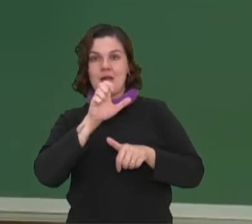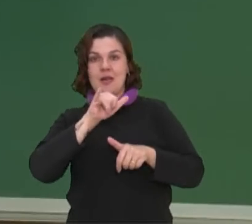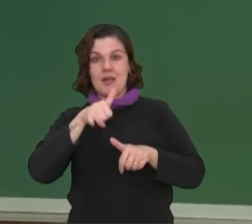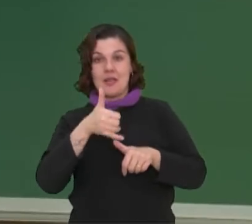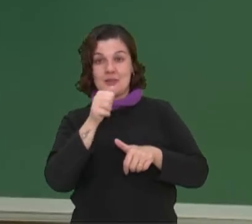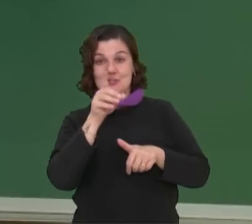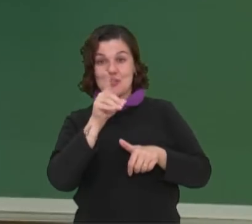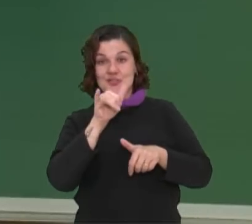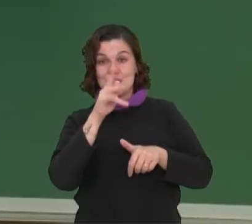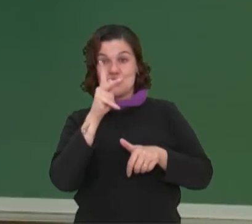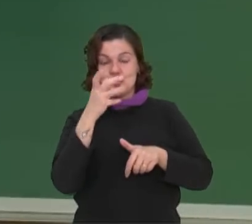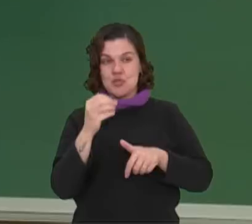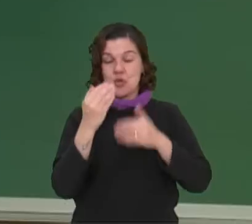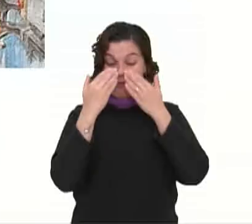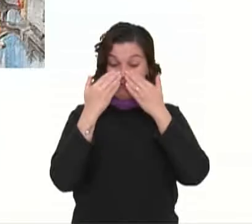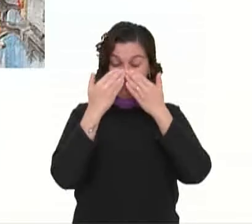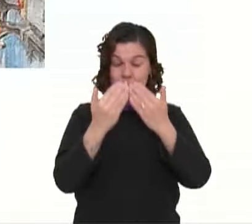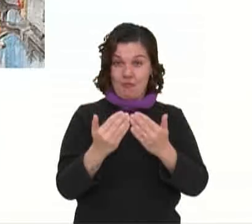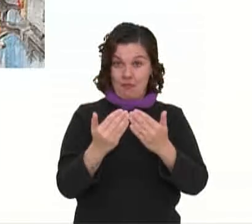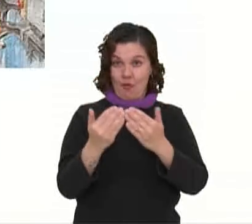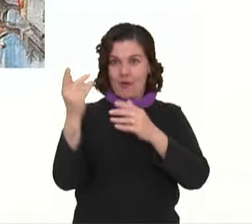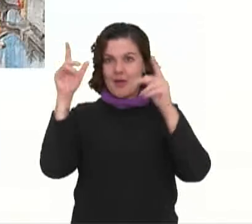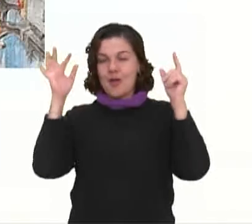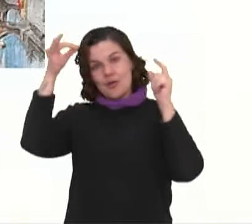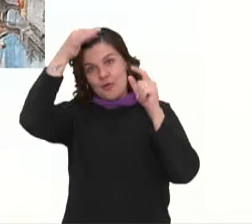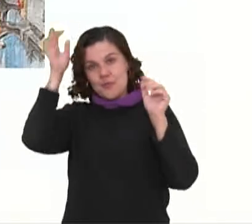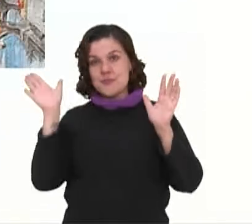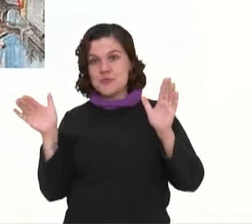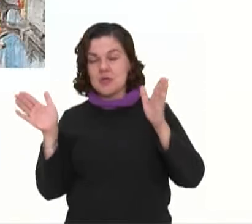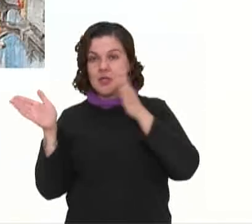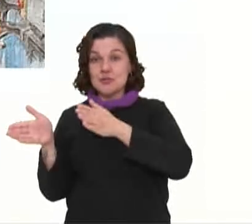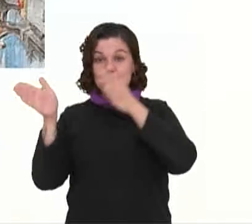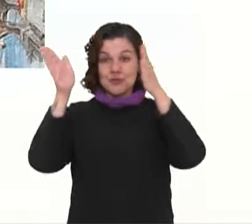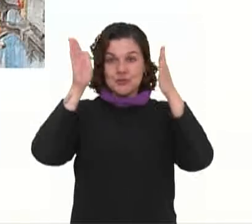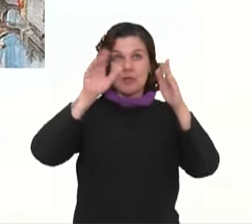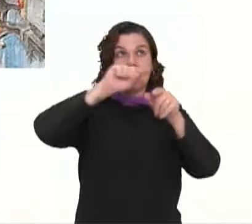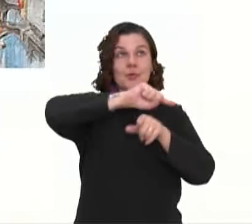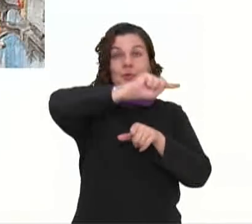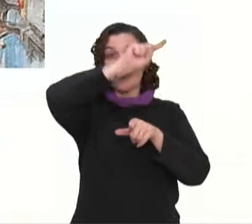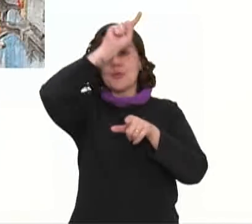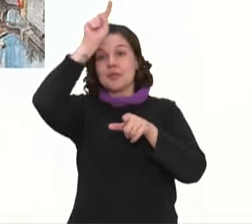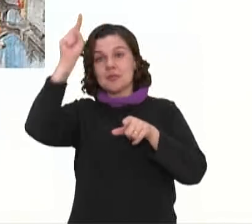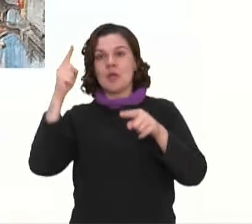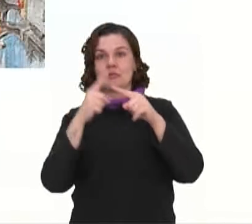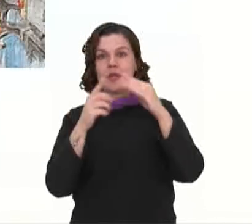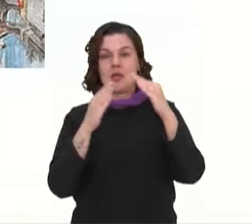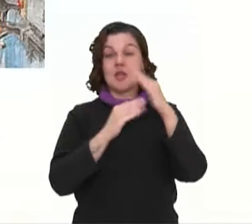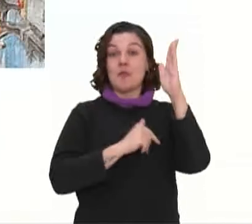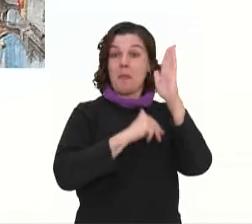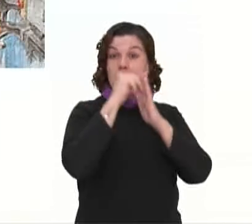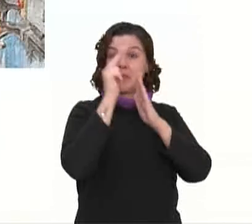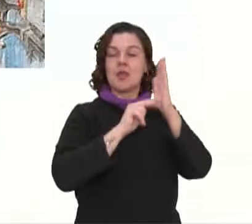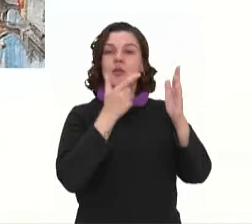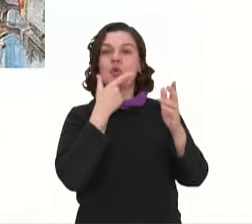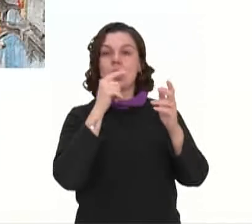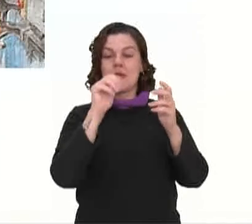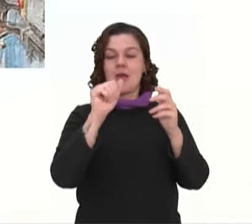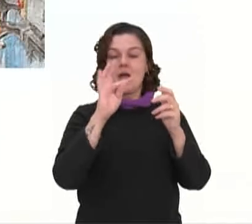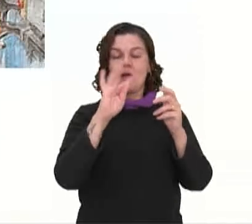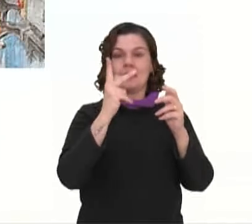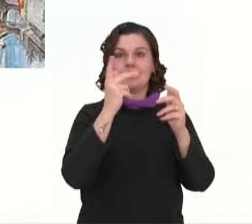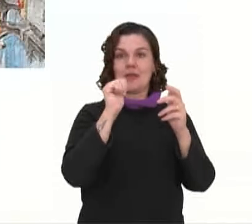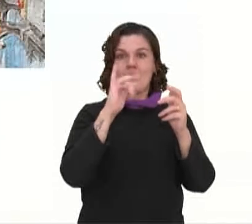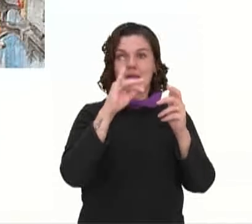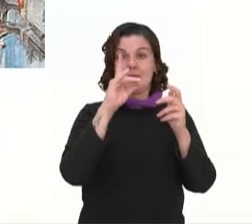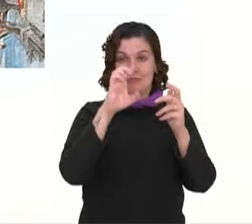aqui o teto da igreja. Pintura do Mestre Ataíde, você repara então essa profusão de cores e toda essa exuberância que tem